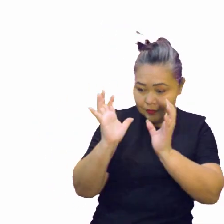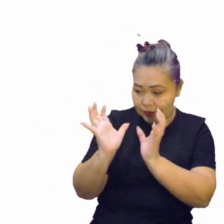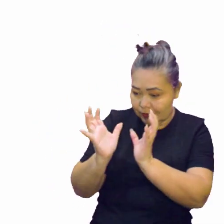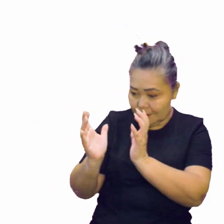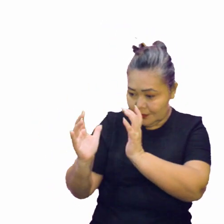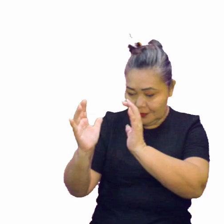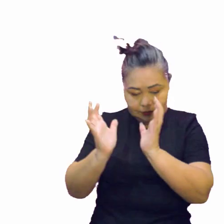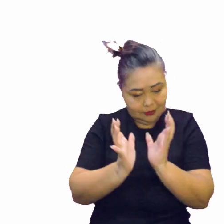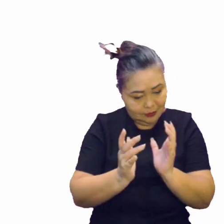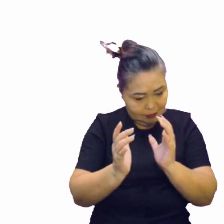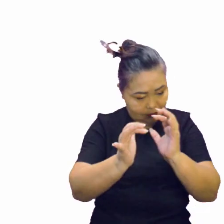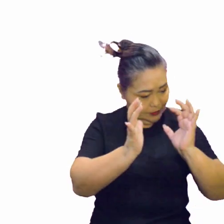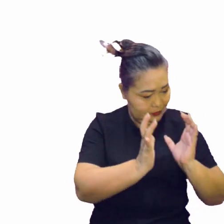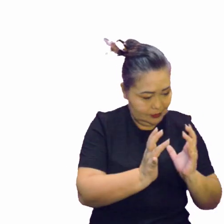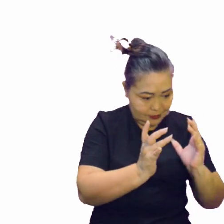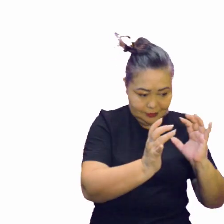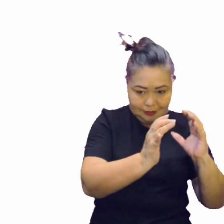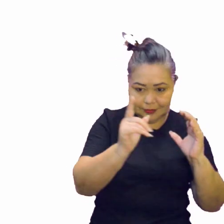tá?